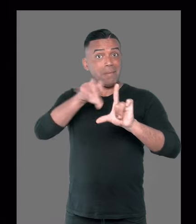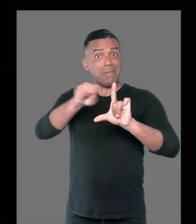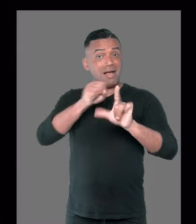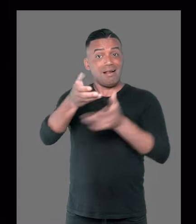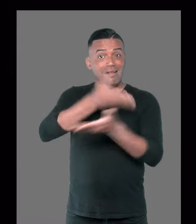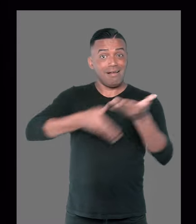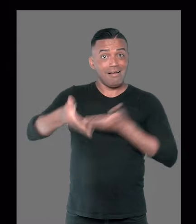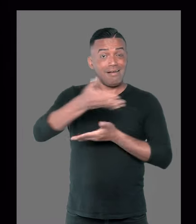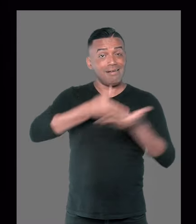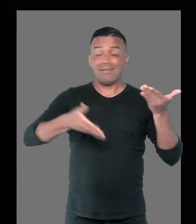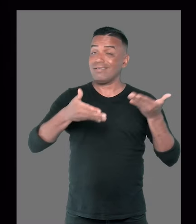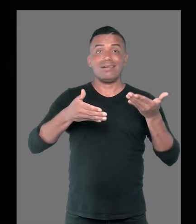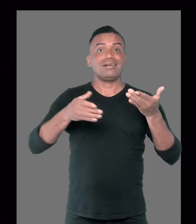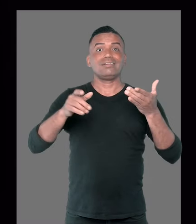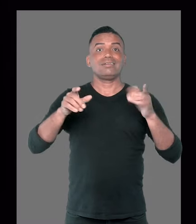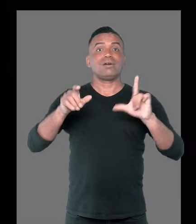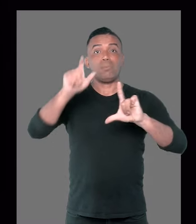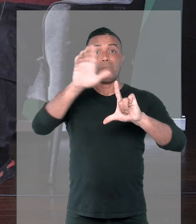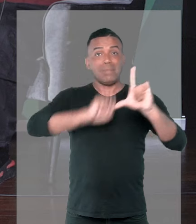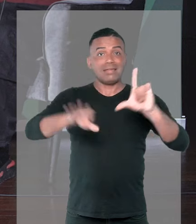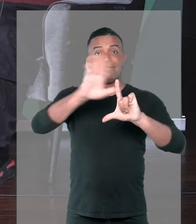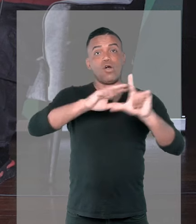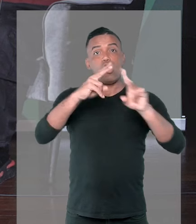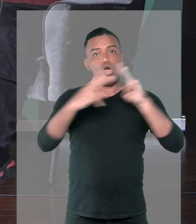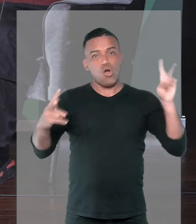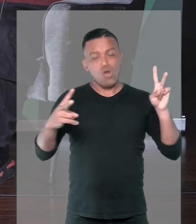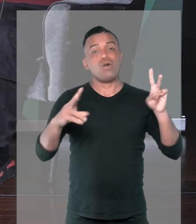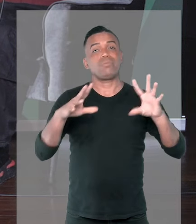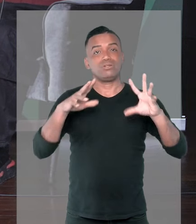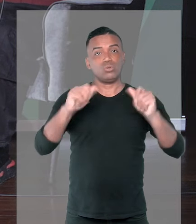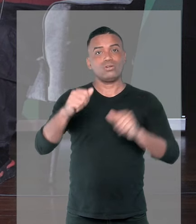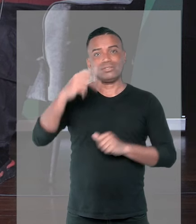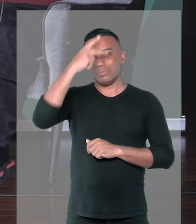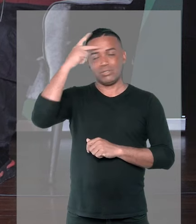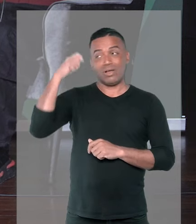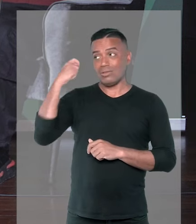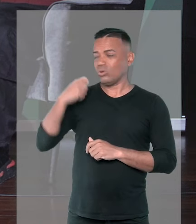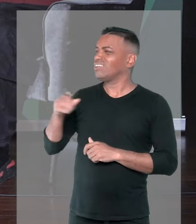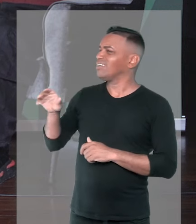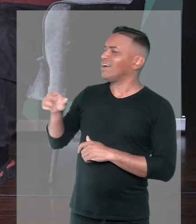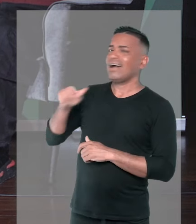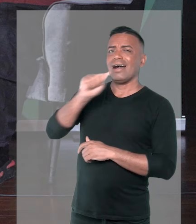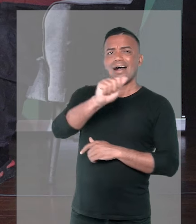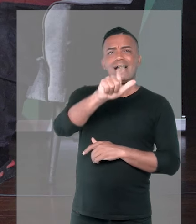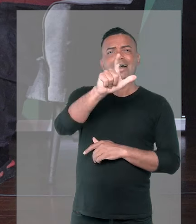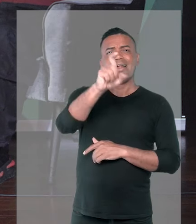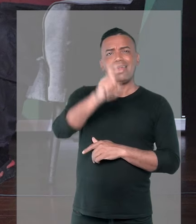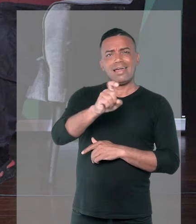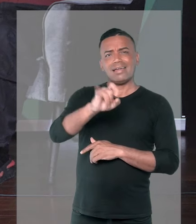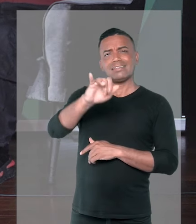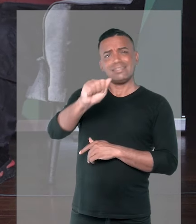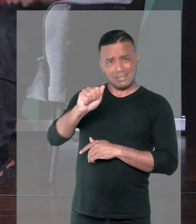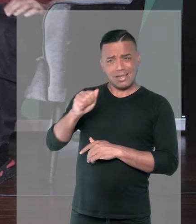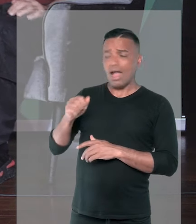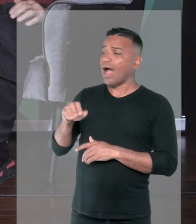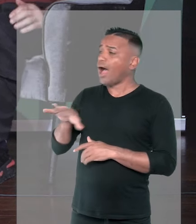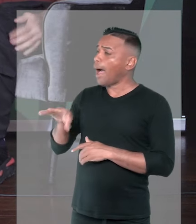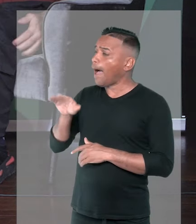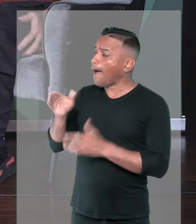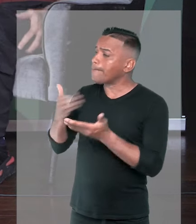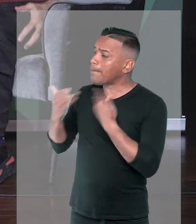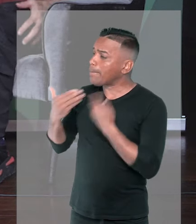visitais elas são intrinsecamente todos a todos você tá defendendo que a Alexa te ouve não não tô defendendo